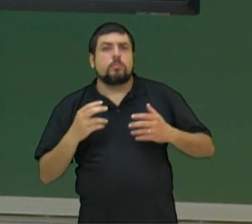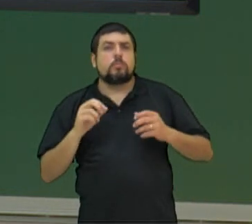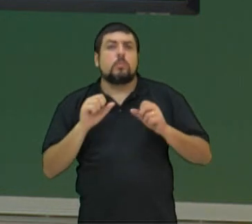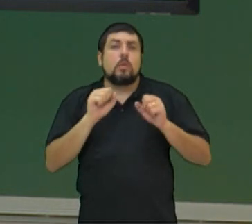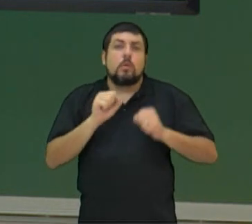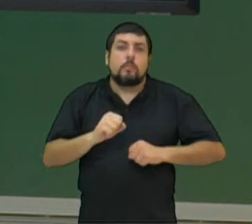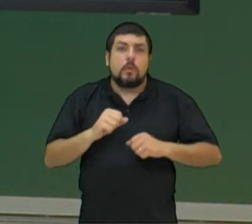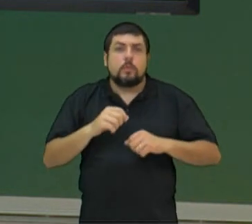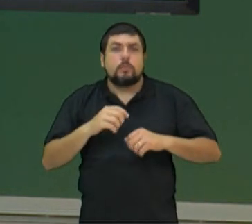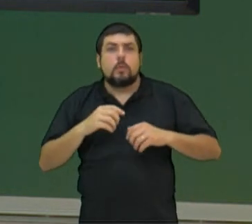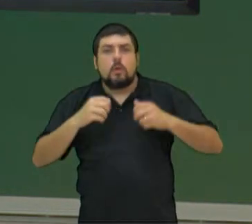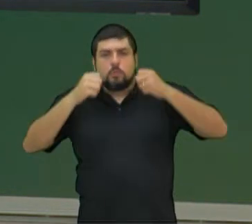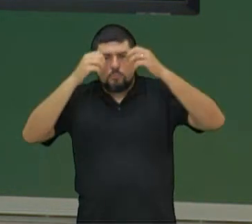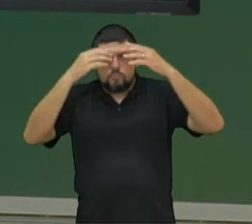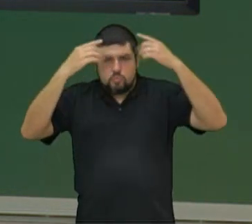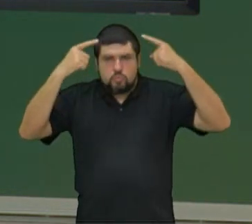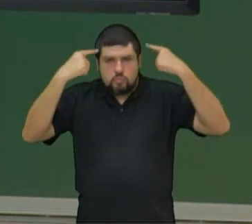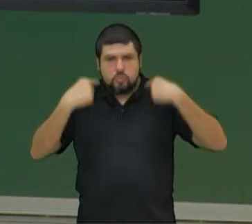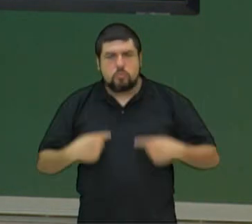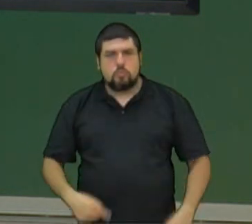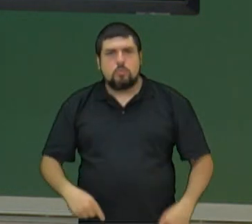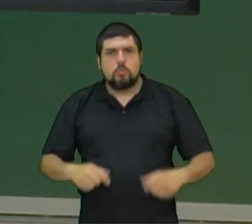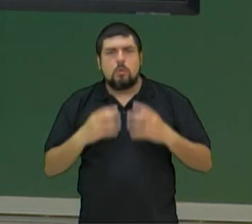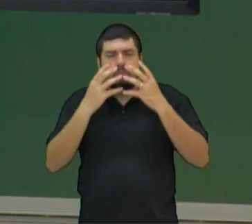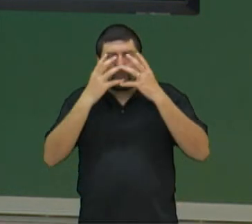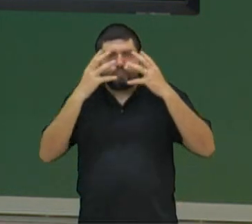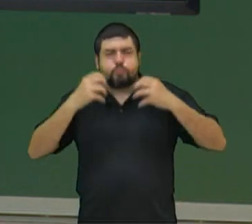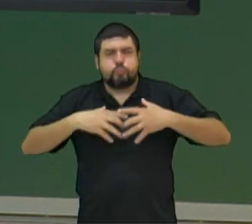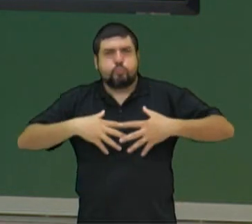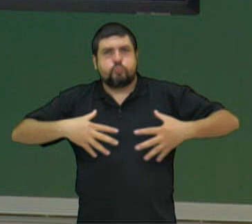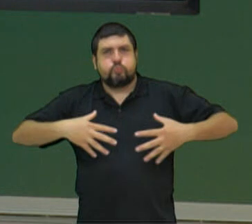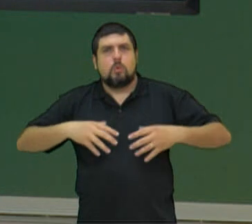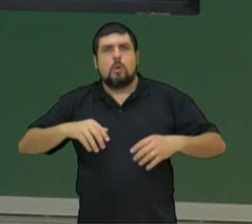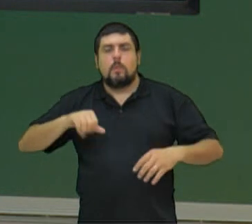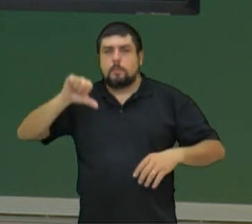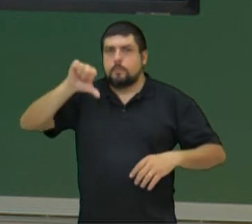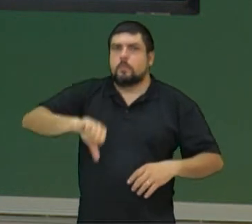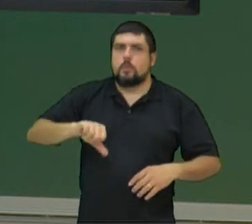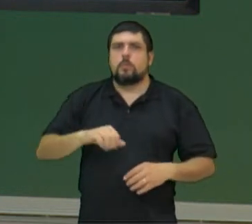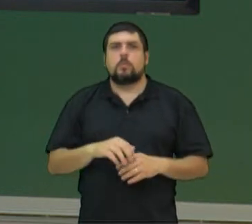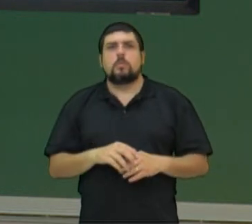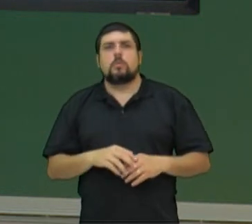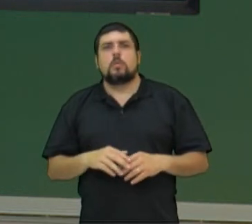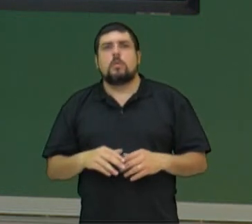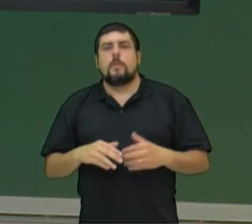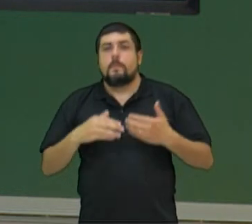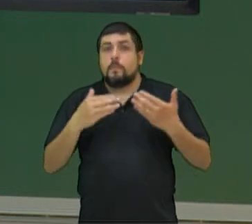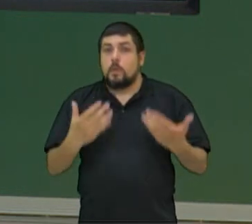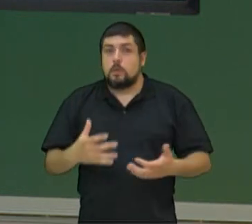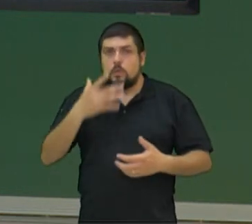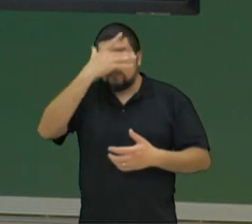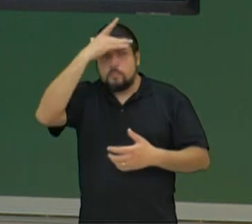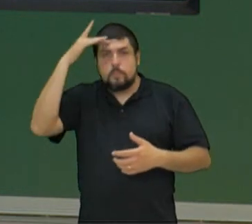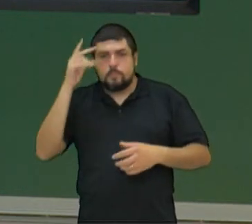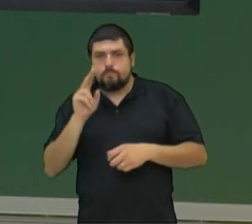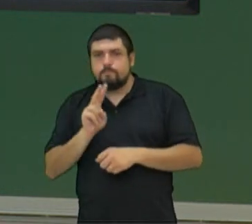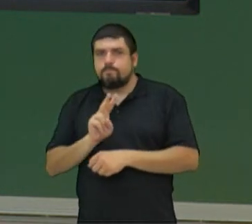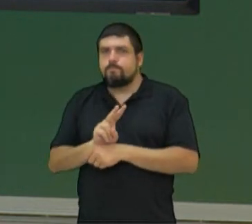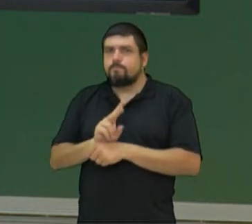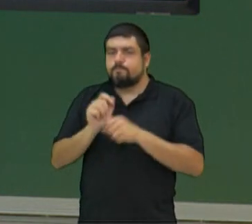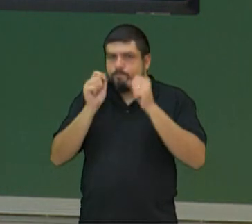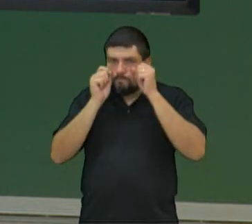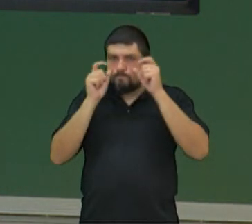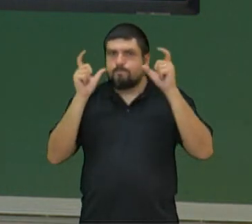pode ser um problema generalizado, ou que aí sim é mais grave. Então, a pessoa tem que estar atenta, né, em casos de alergia,